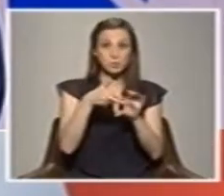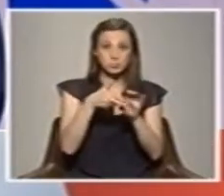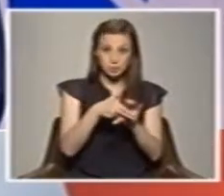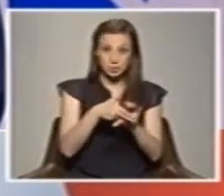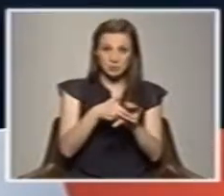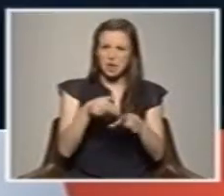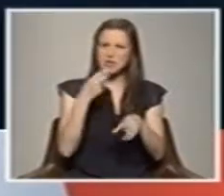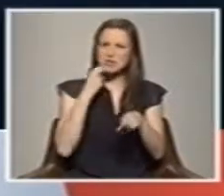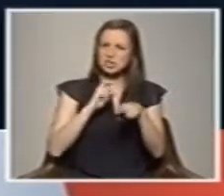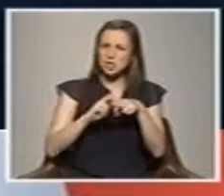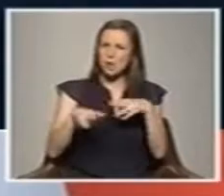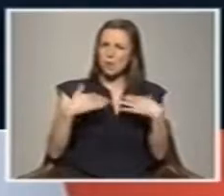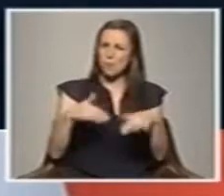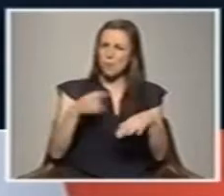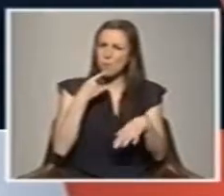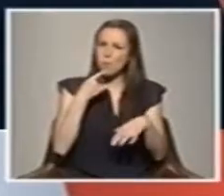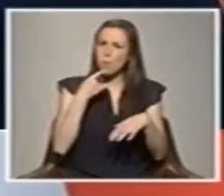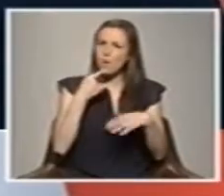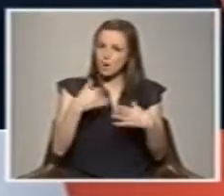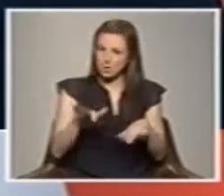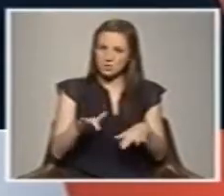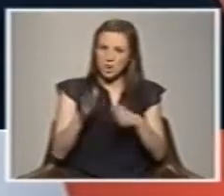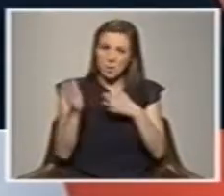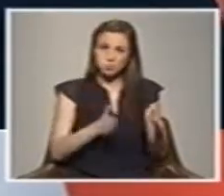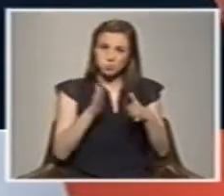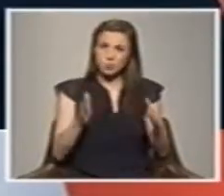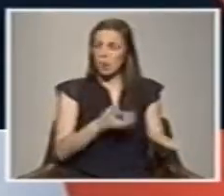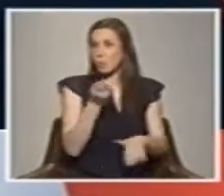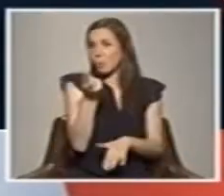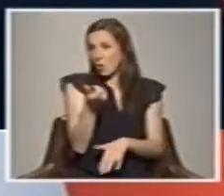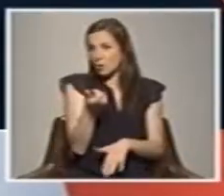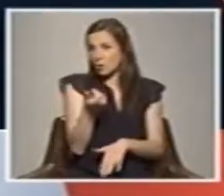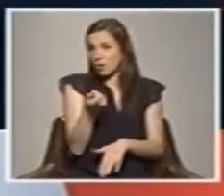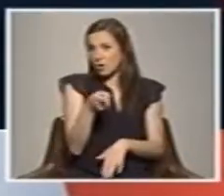energia nos inputs do que aquilo que produzem. E, portanto, há aqui um desperdício